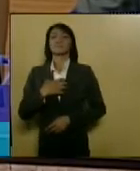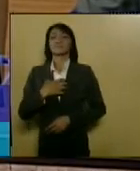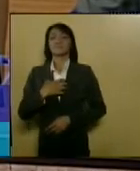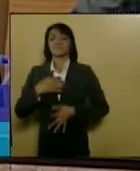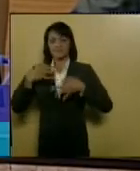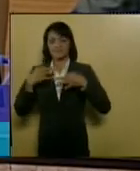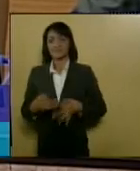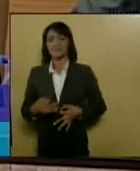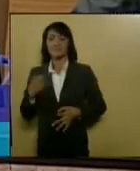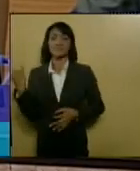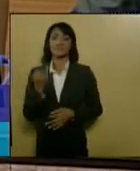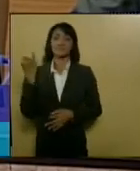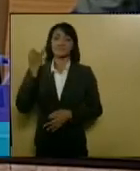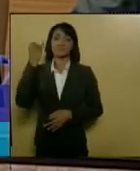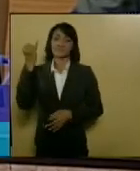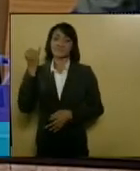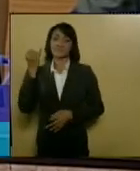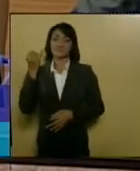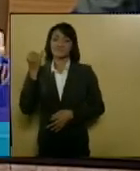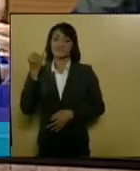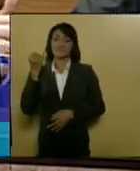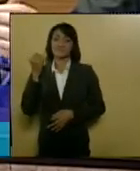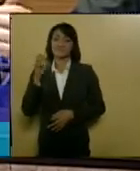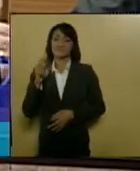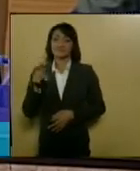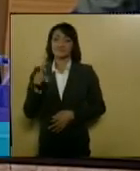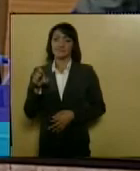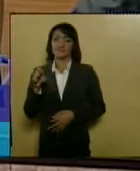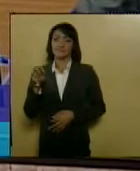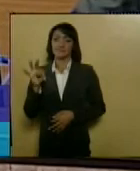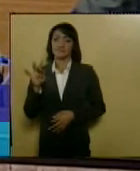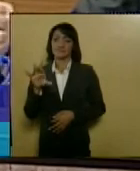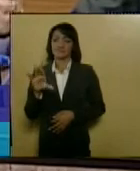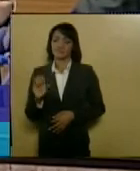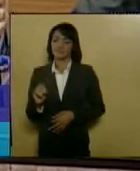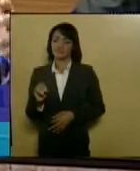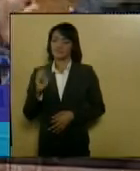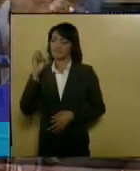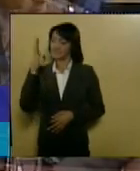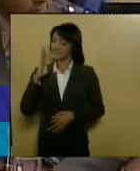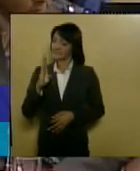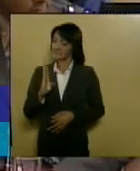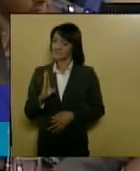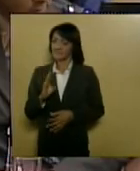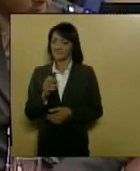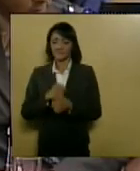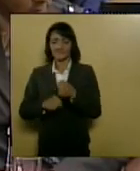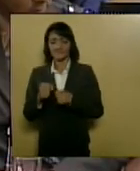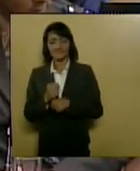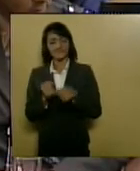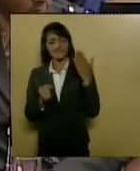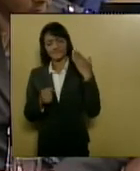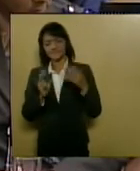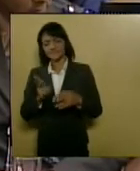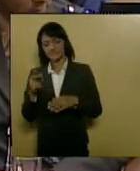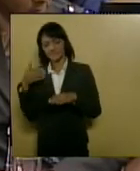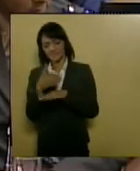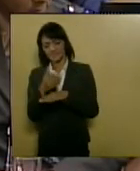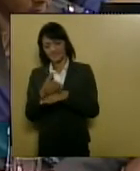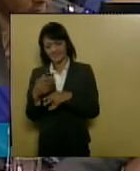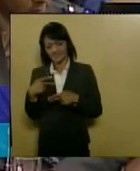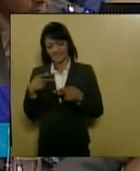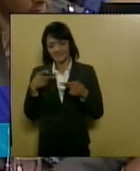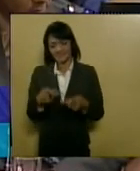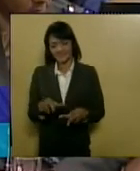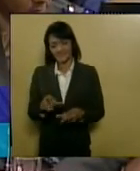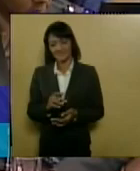é o Exército Brasileiro. Eu, general, uma certa feita, o ano passado, que eu sempre frequento, quando sou convidado para ir